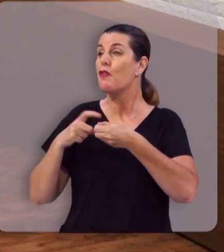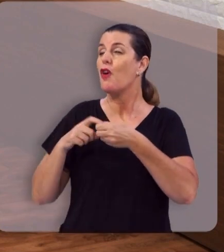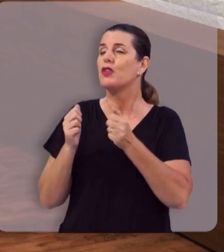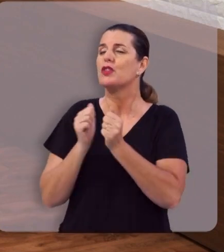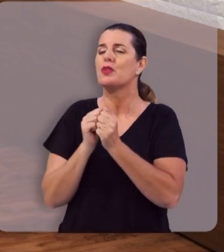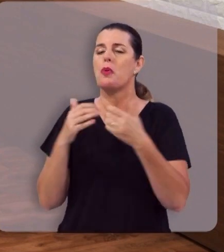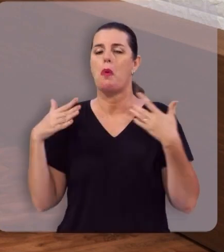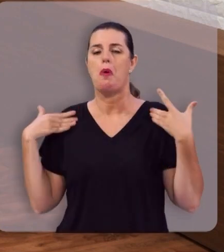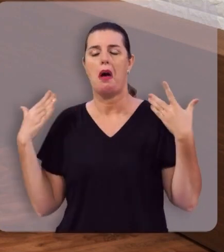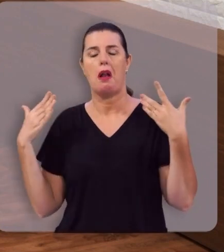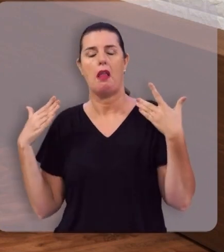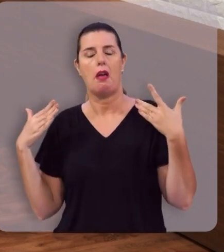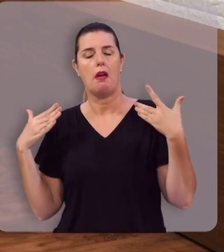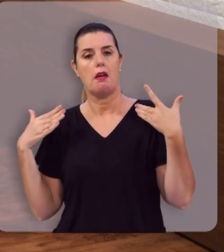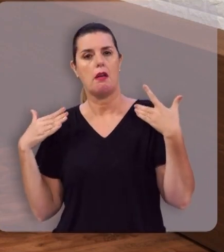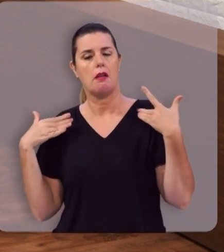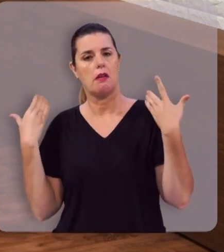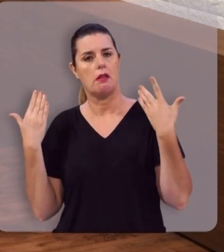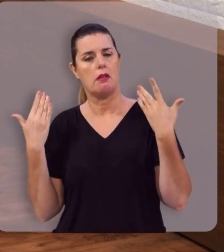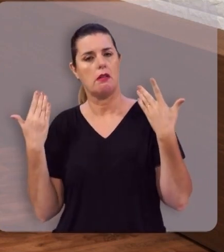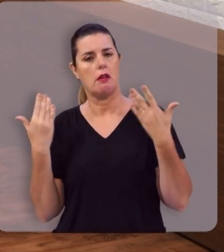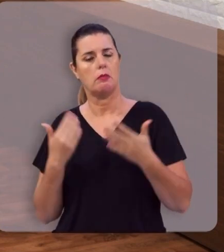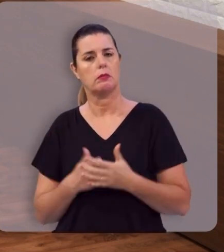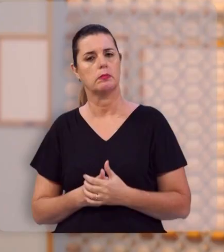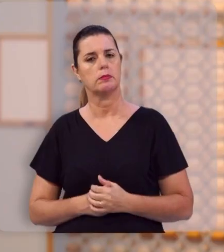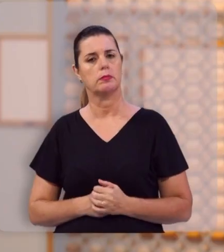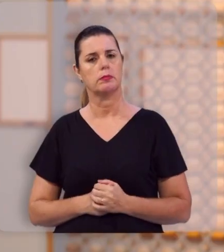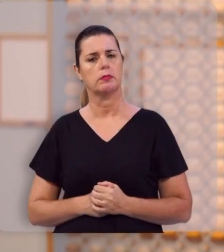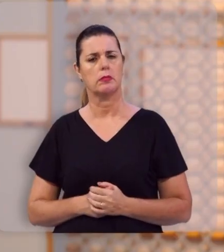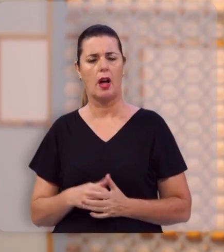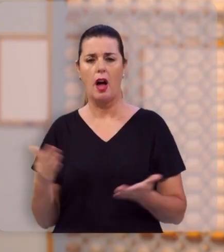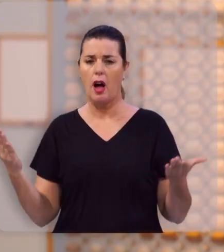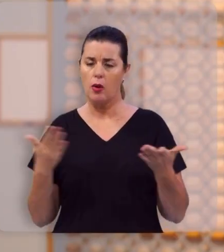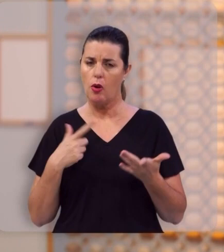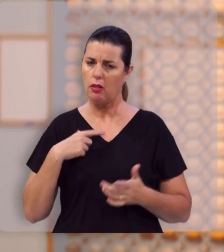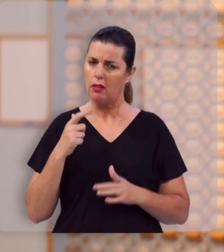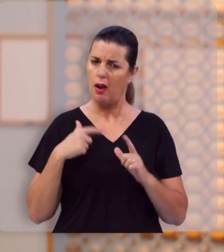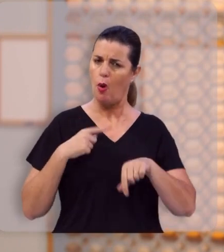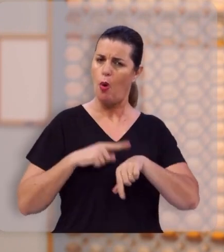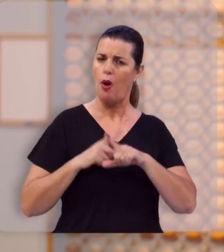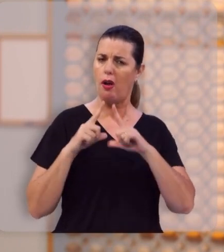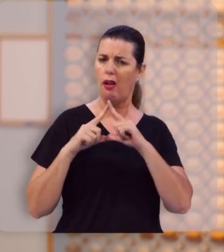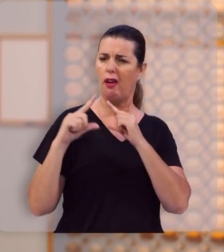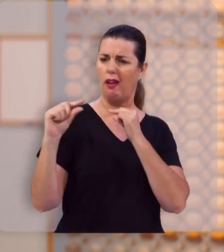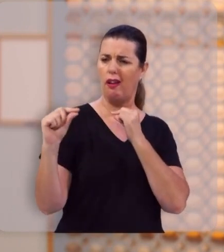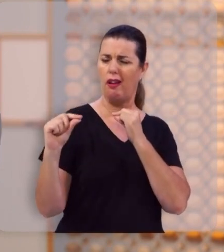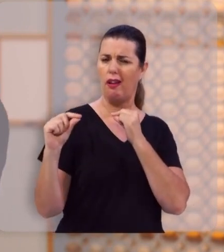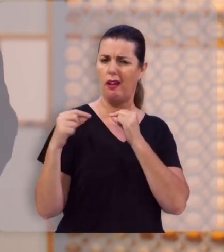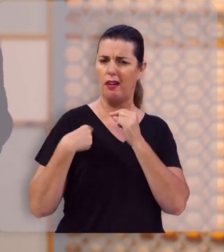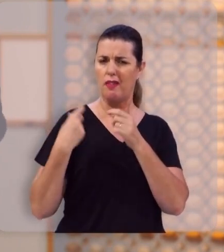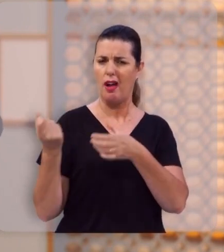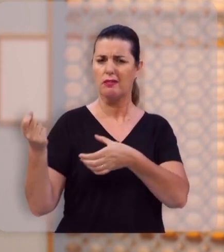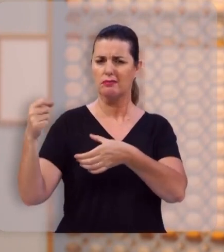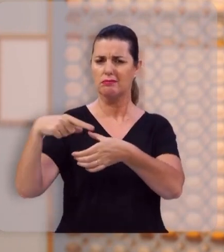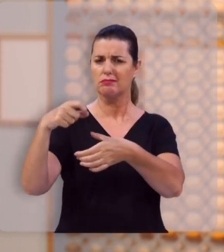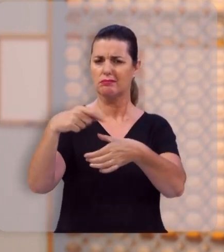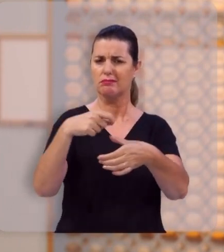com júbilo, trazendo seus feixes. Está na hora de sair, está na hora de